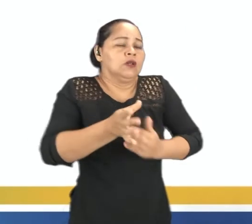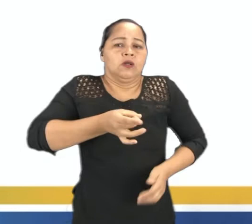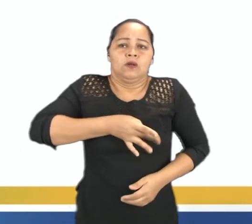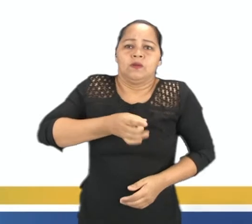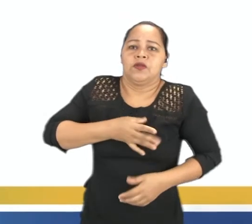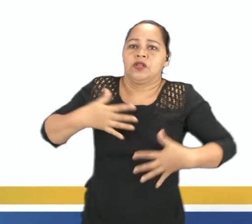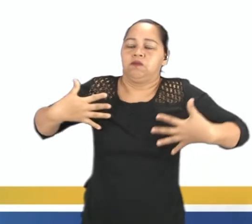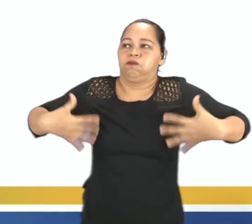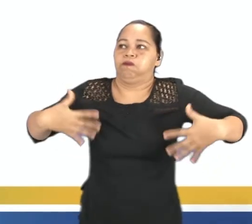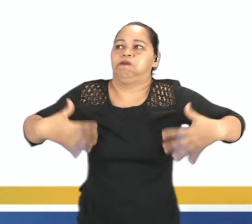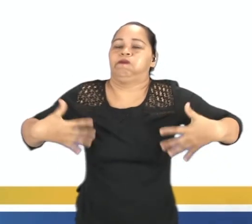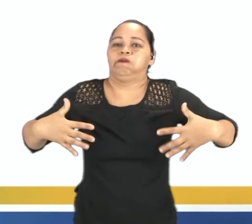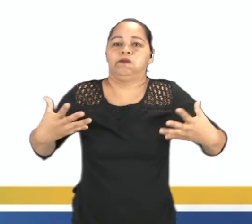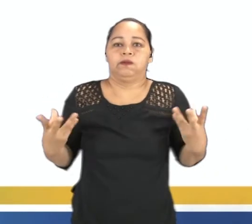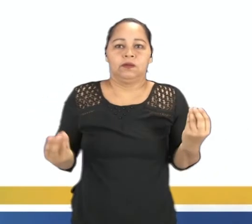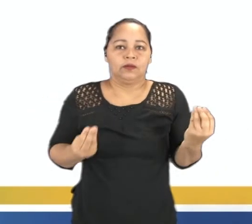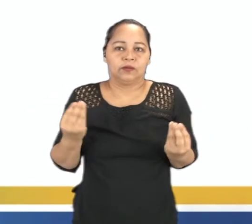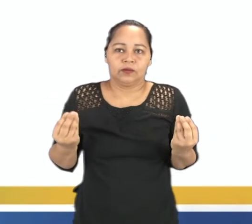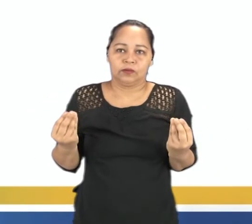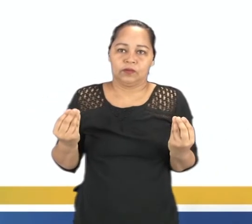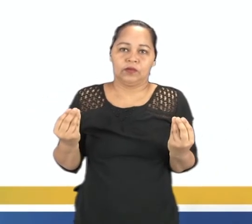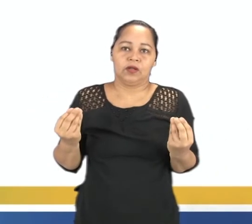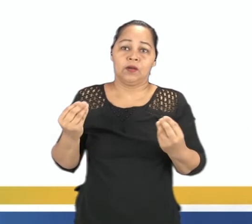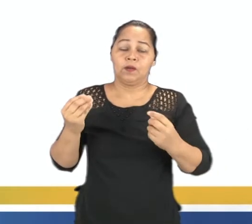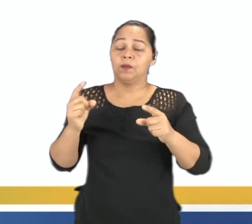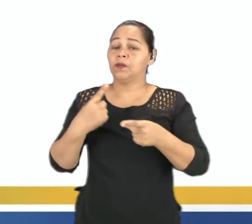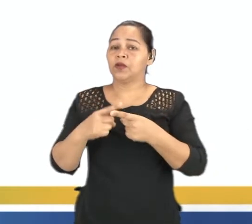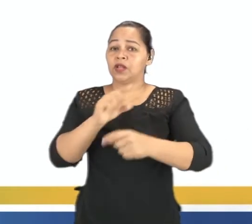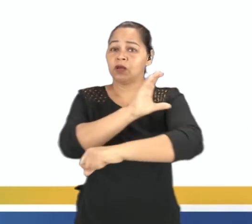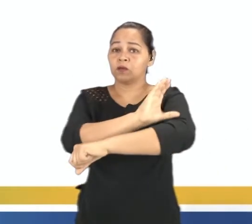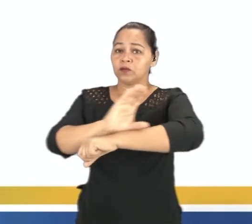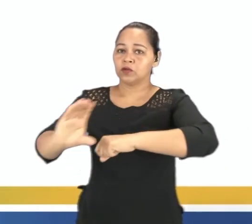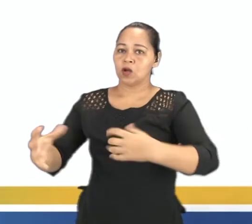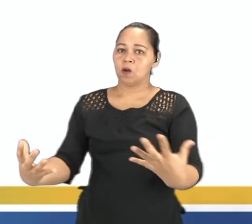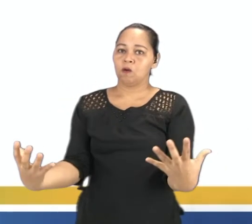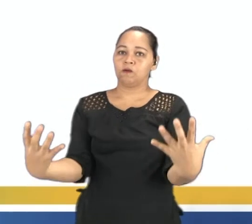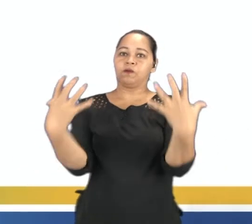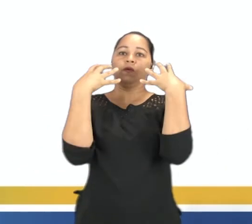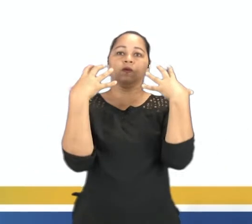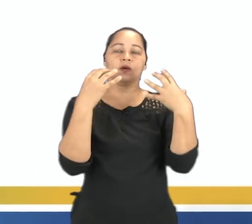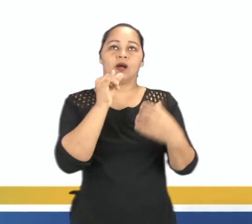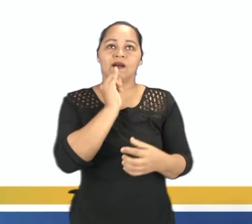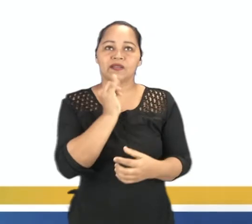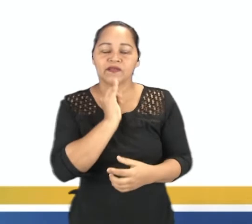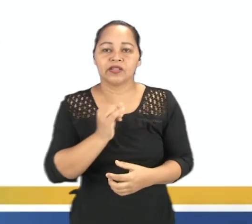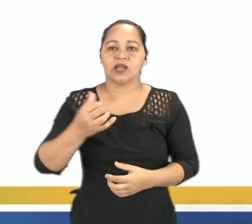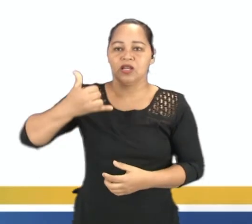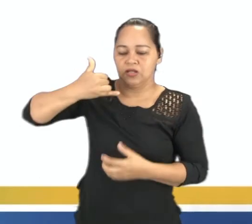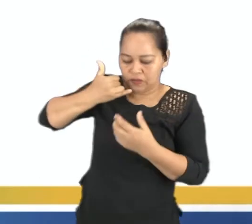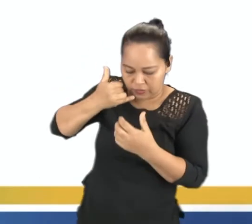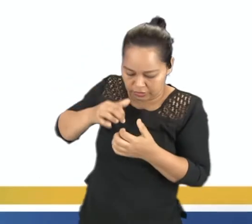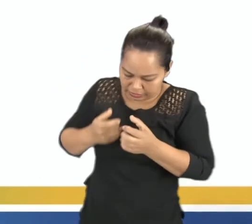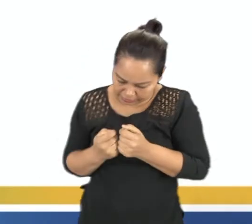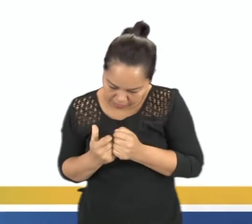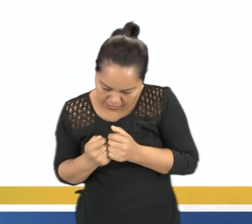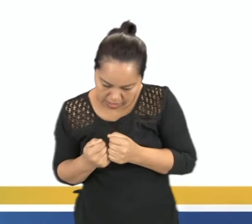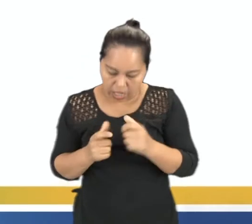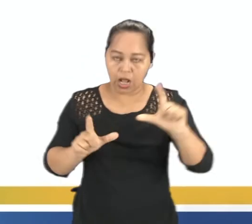entregando aos anestésicos da cultura de massas, como excesso de celulares, televisão.